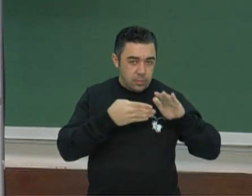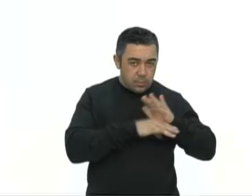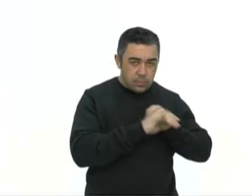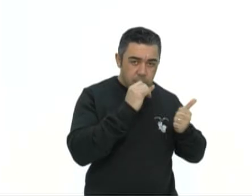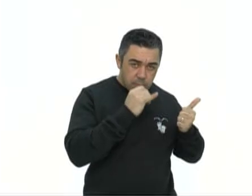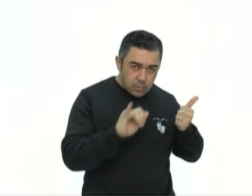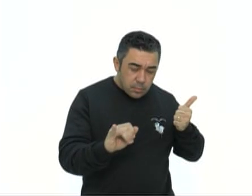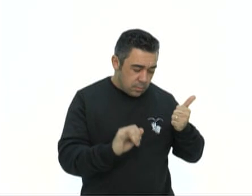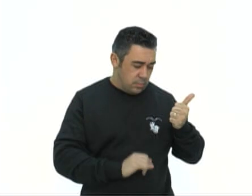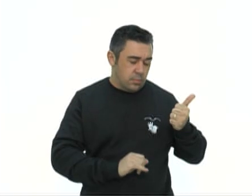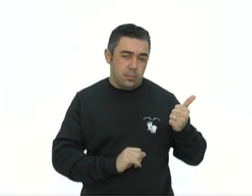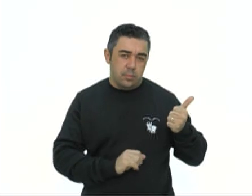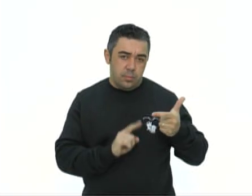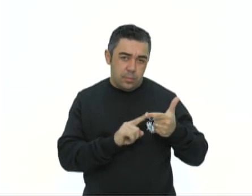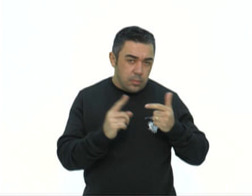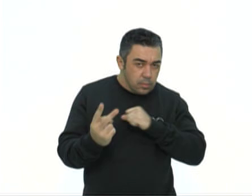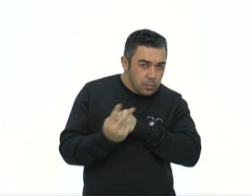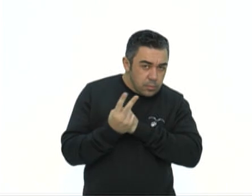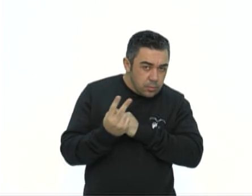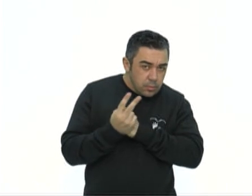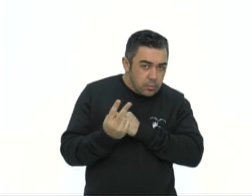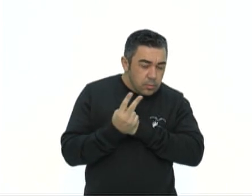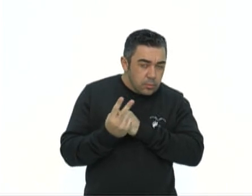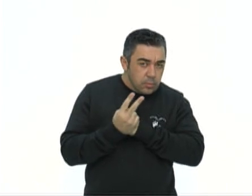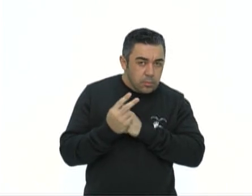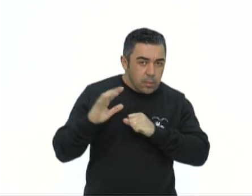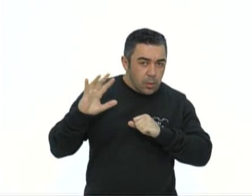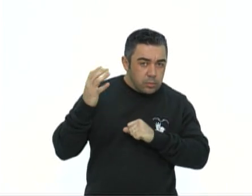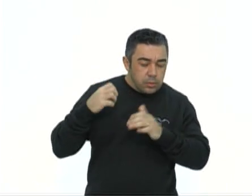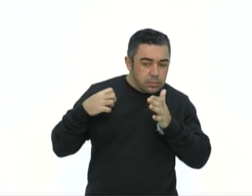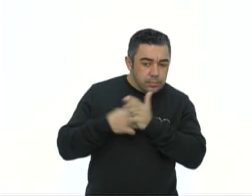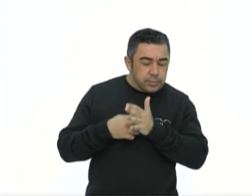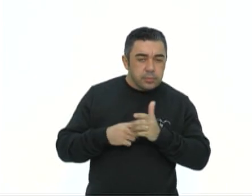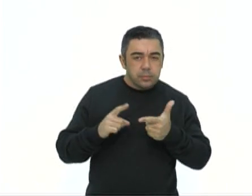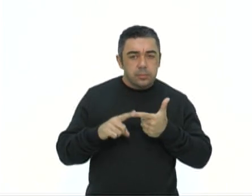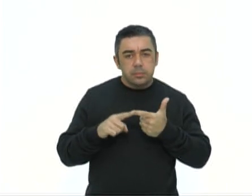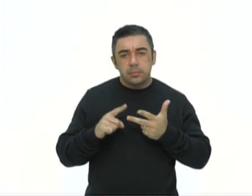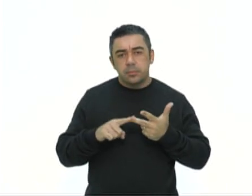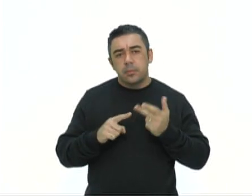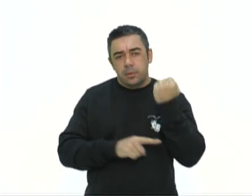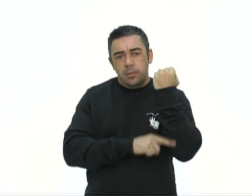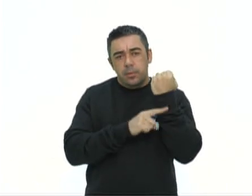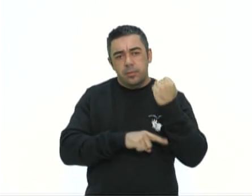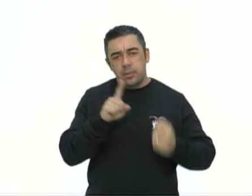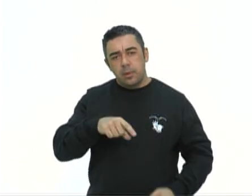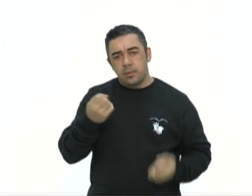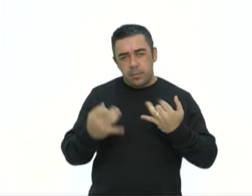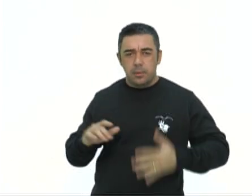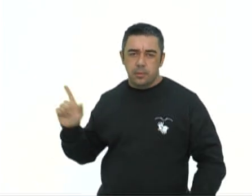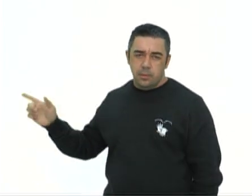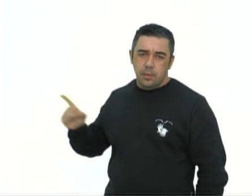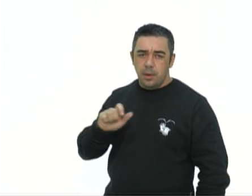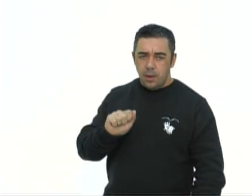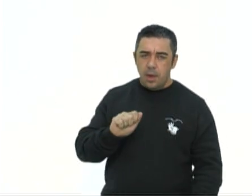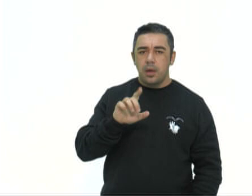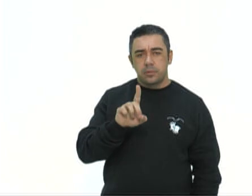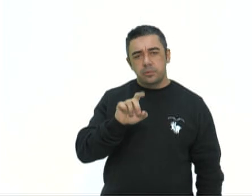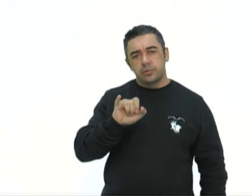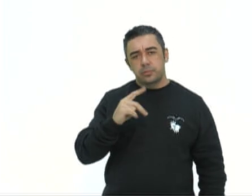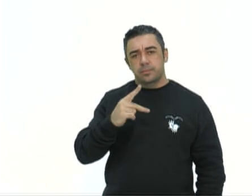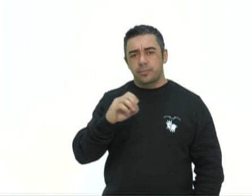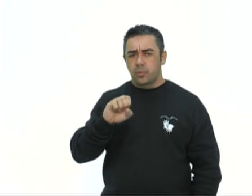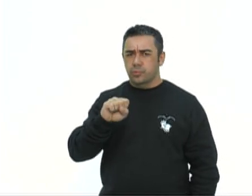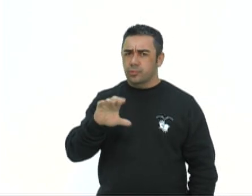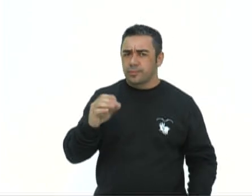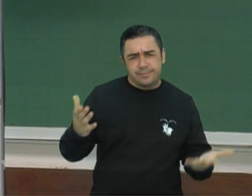energia, proteção contra choque mecânico, isolamento térmico. Claro, a gente está falando de tecido adiposo, né? Esse é bem tranquilo